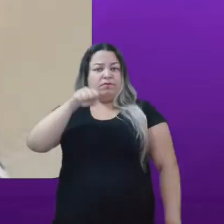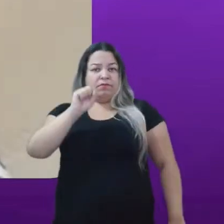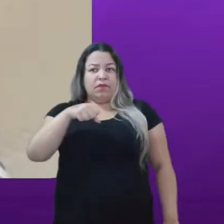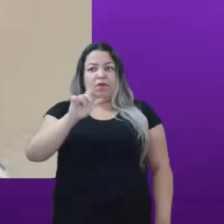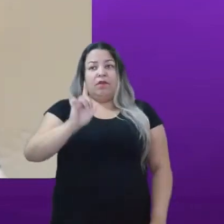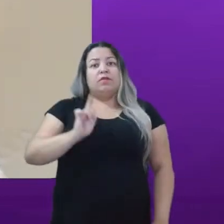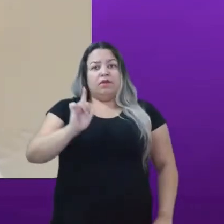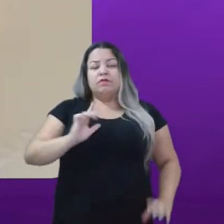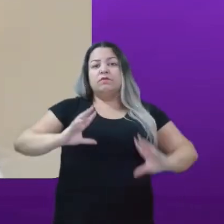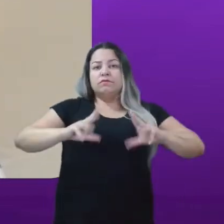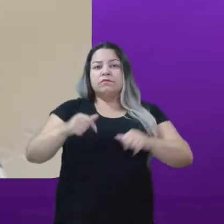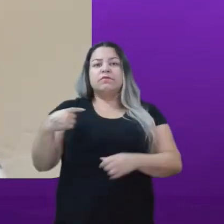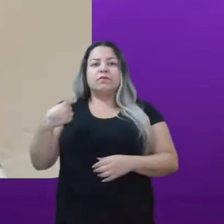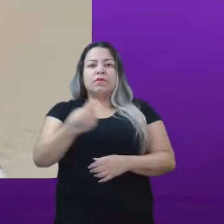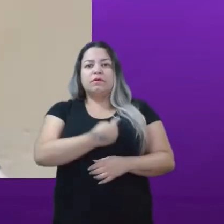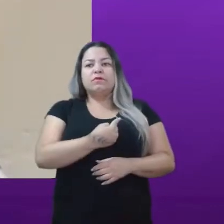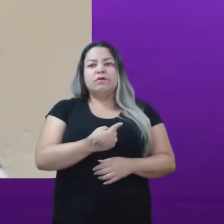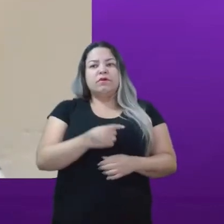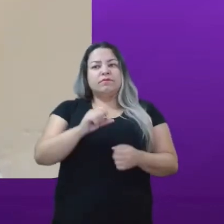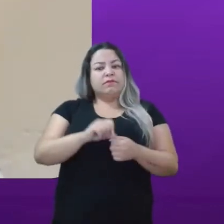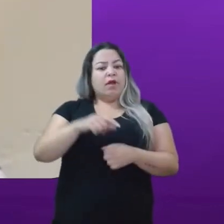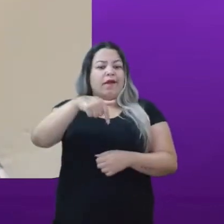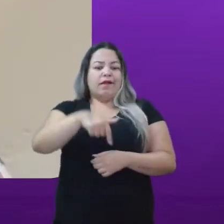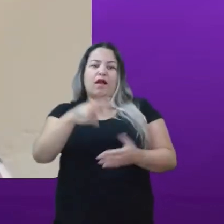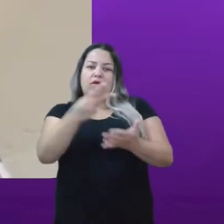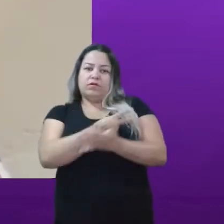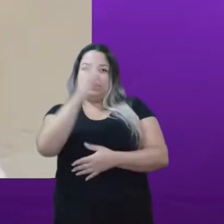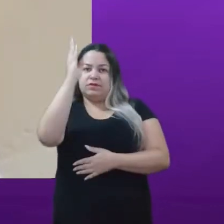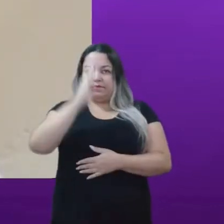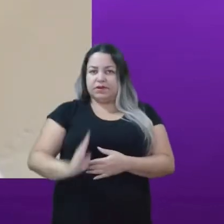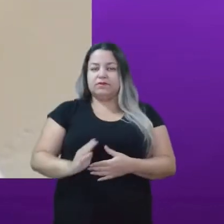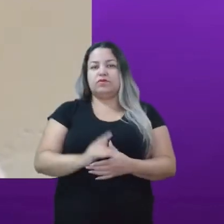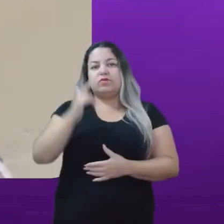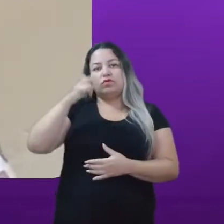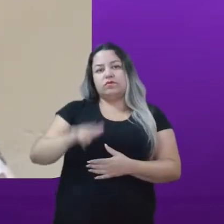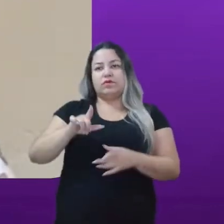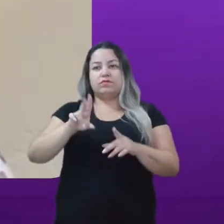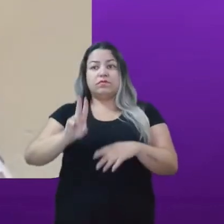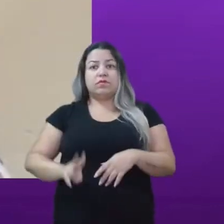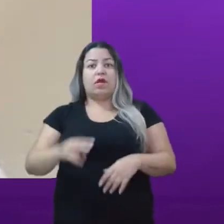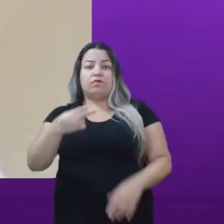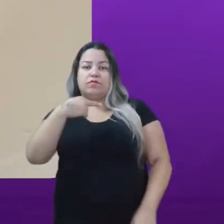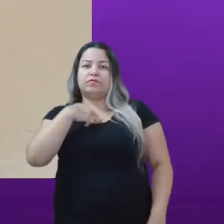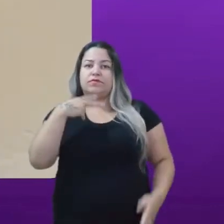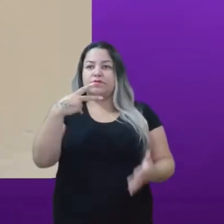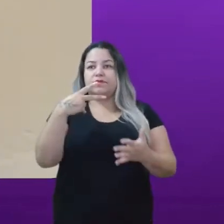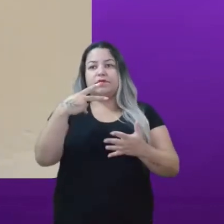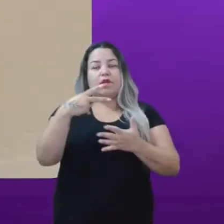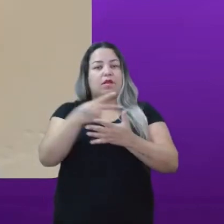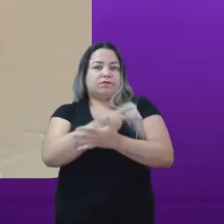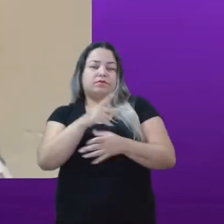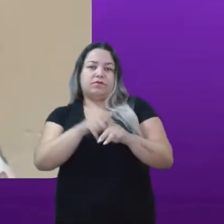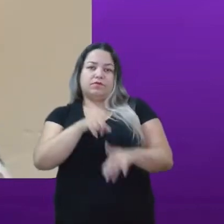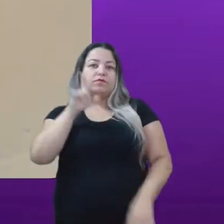tem tudo a ver com o que a gente procede aqui, com o que funciona aqui no Brasil, que outras vezes não pode funcionar nos Estados Unidos, por exemplo.